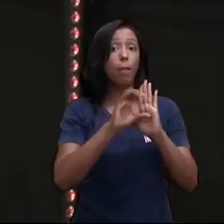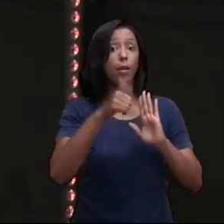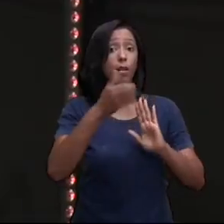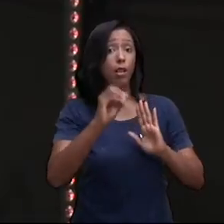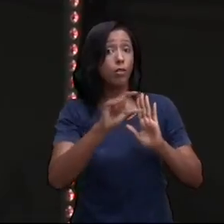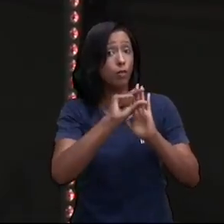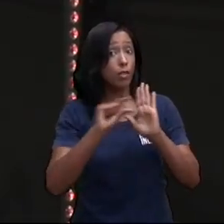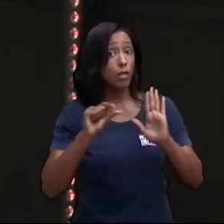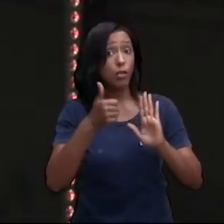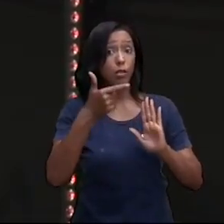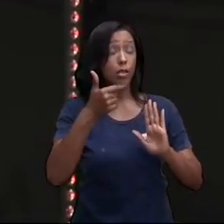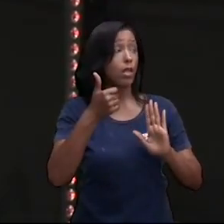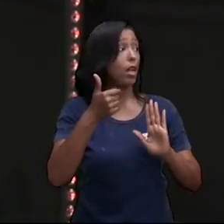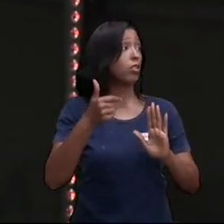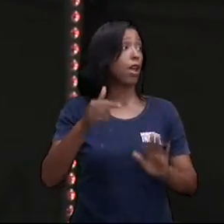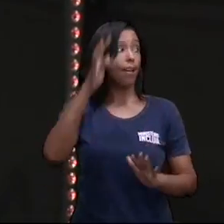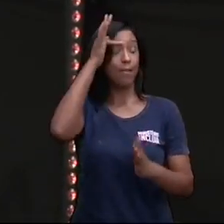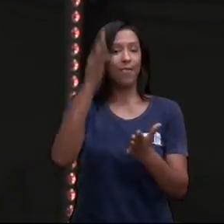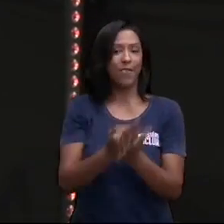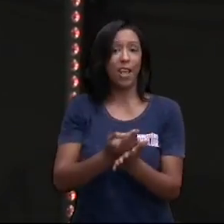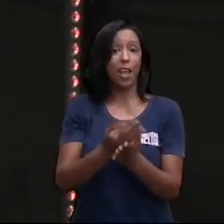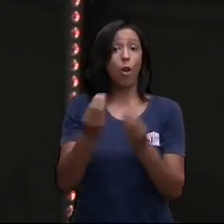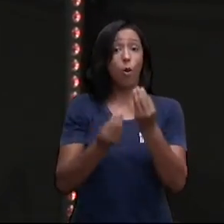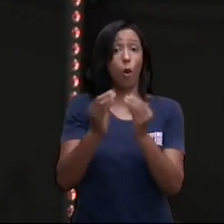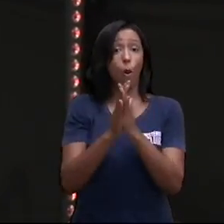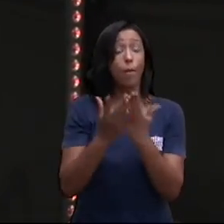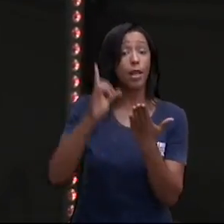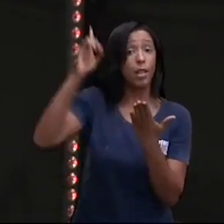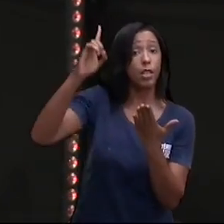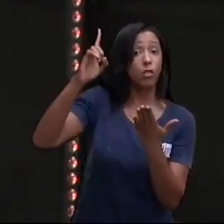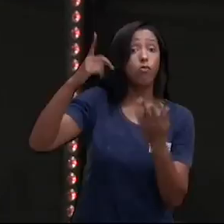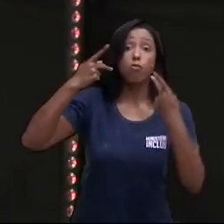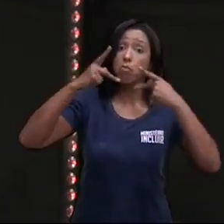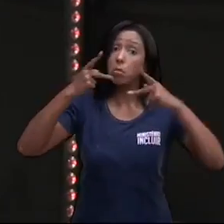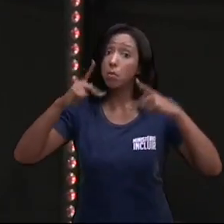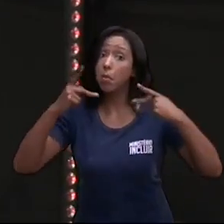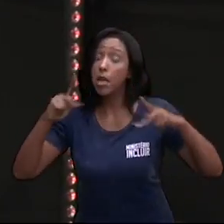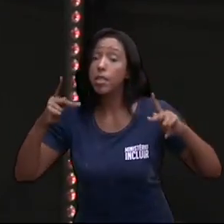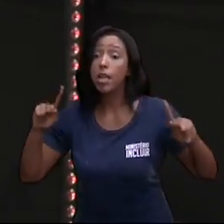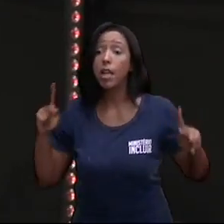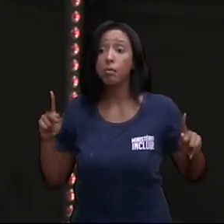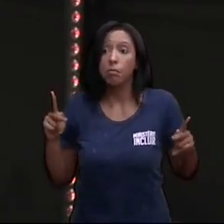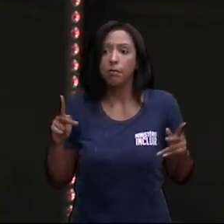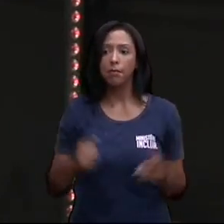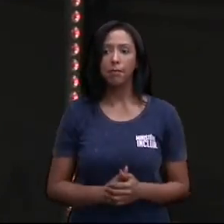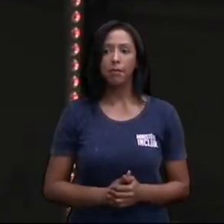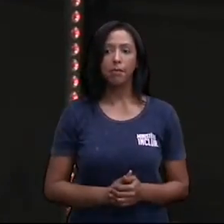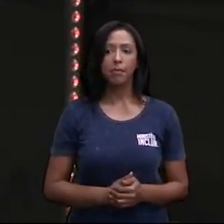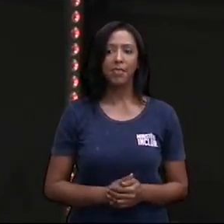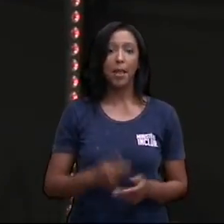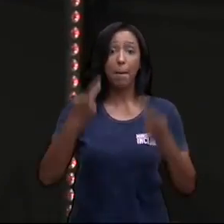consequentemente a fé vem por ouvir a mensagem e a mensagem é ouvida